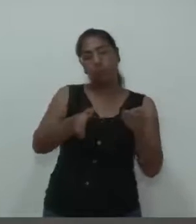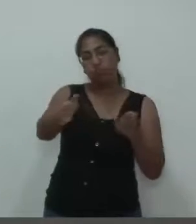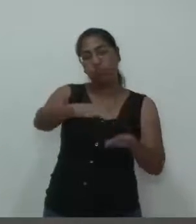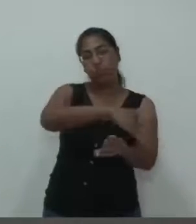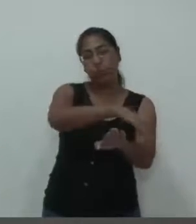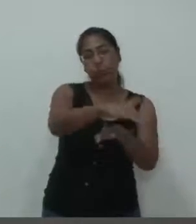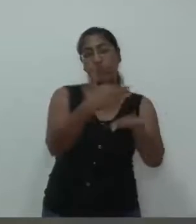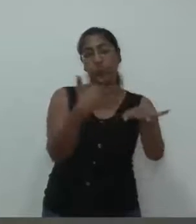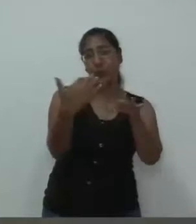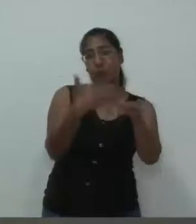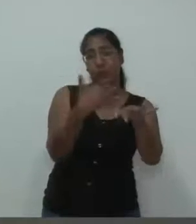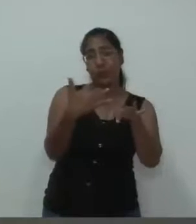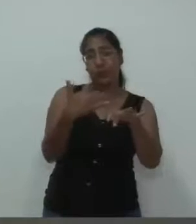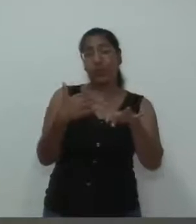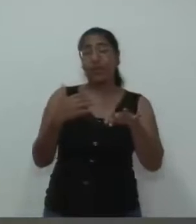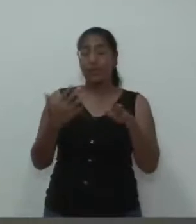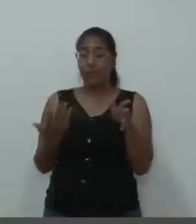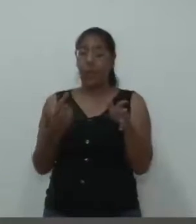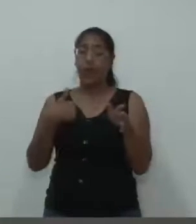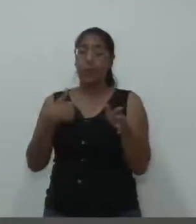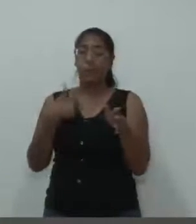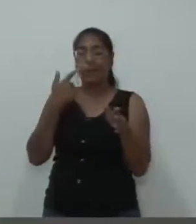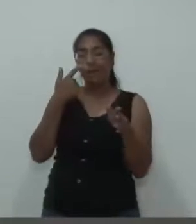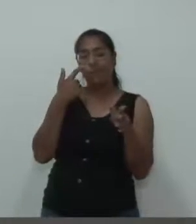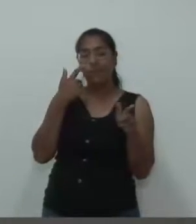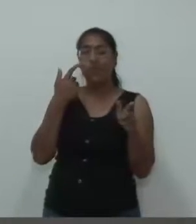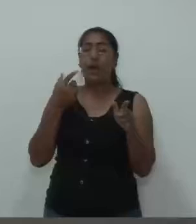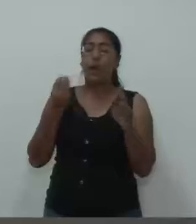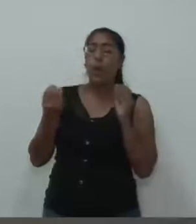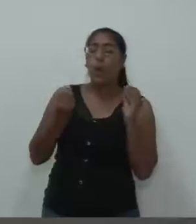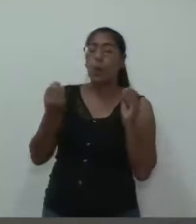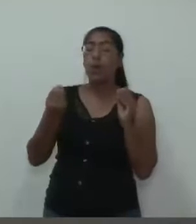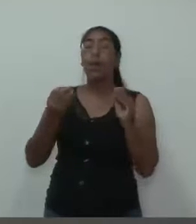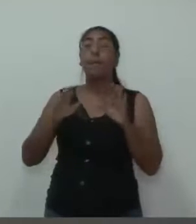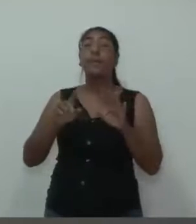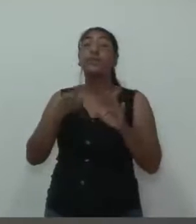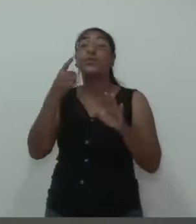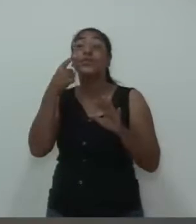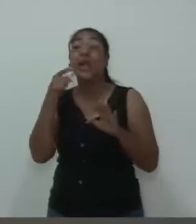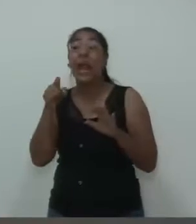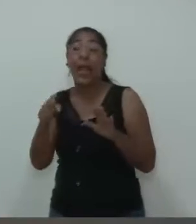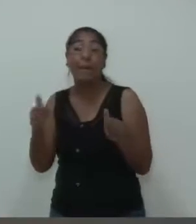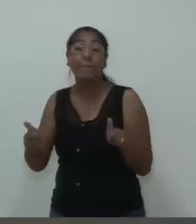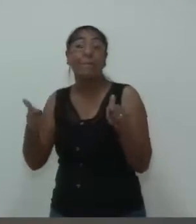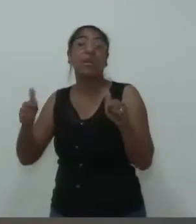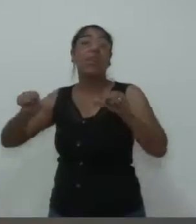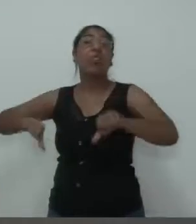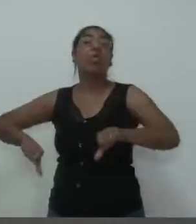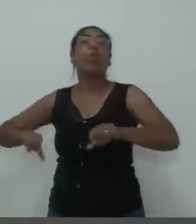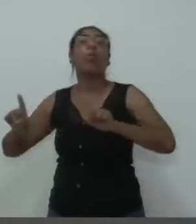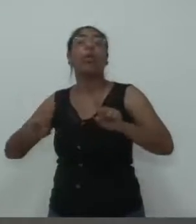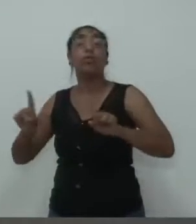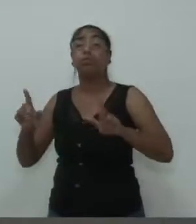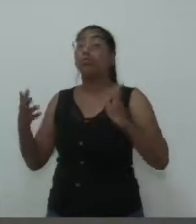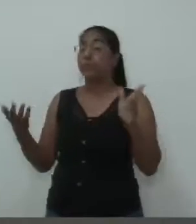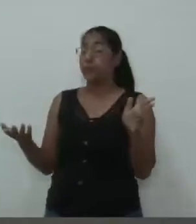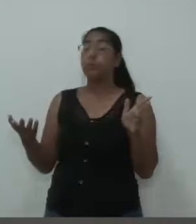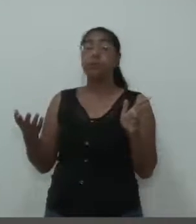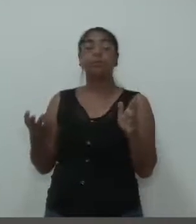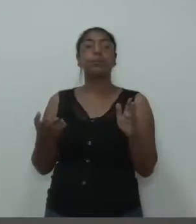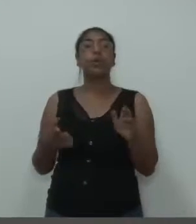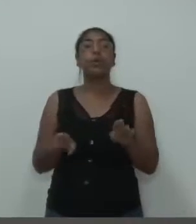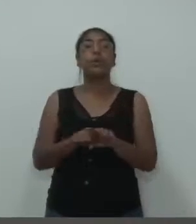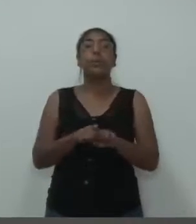alguma coisa se não está funcionando? Então, eu quero aqui, vou até convido todos os vereadores e vereadoras, vou fazer uma moção de aplauso para